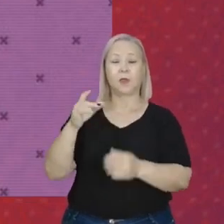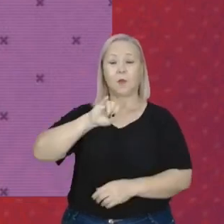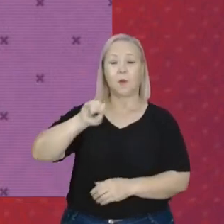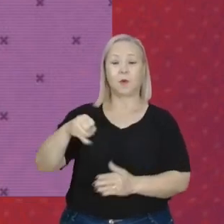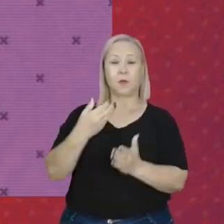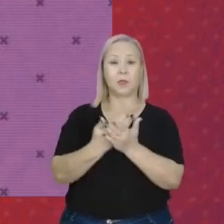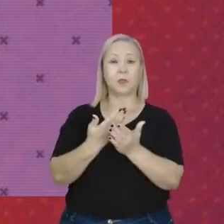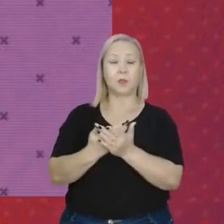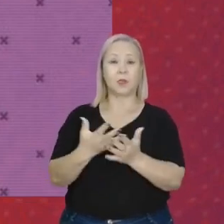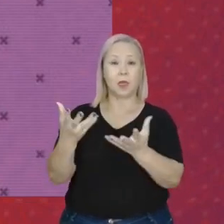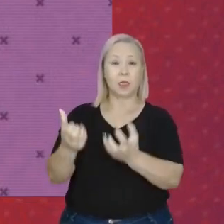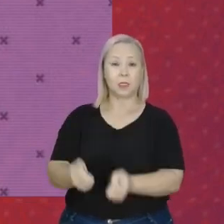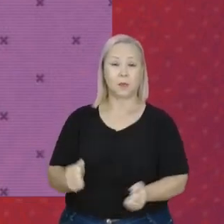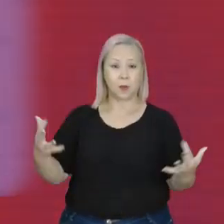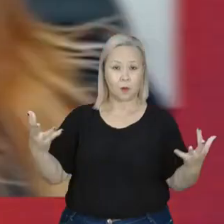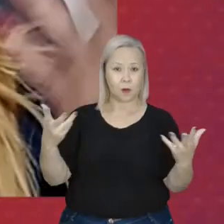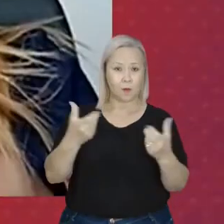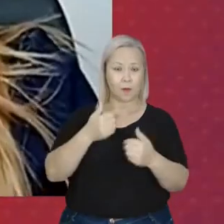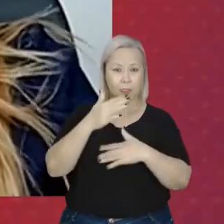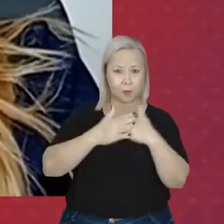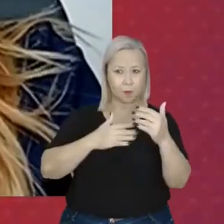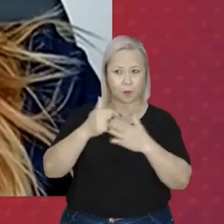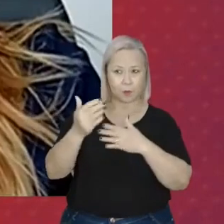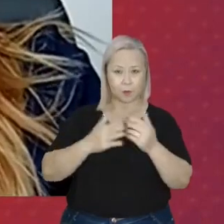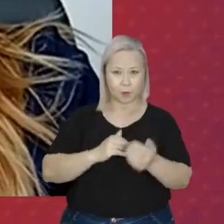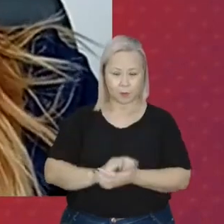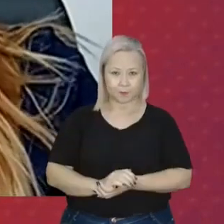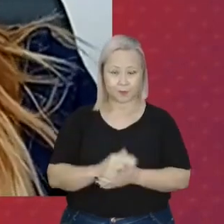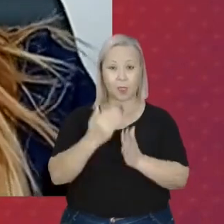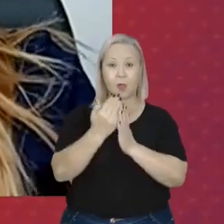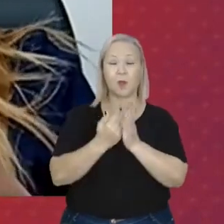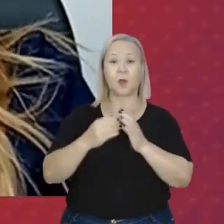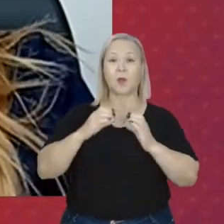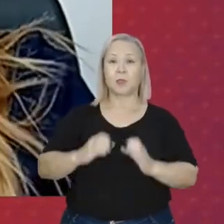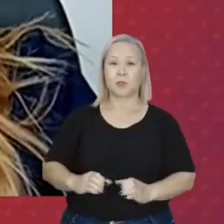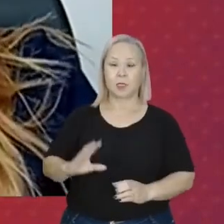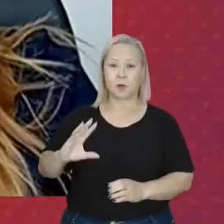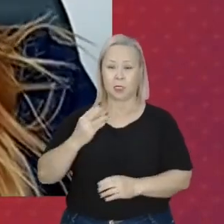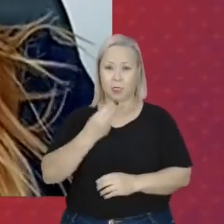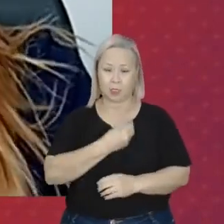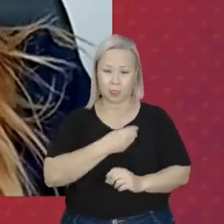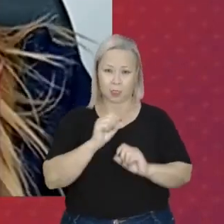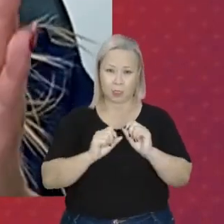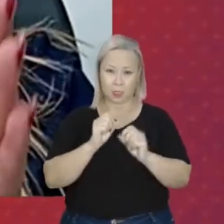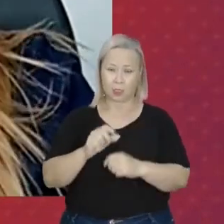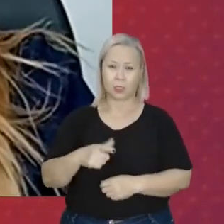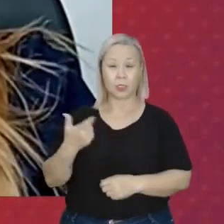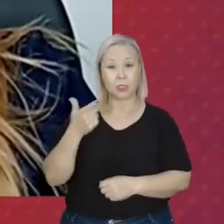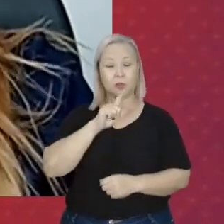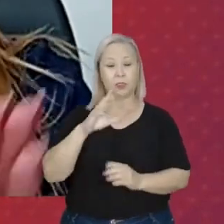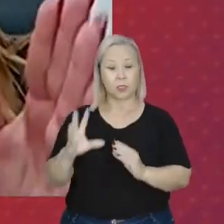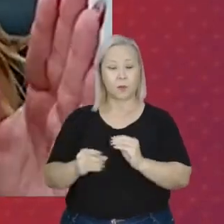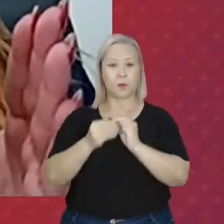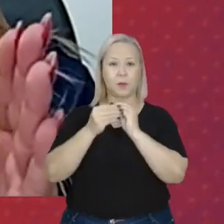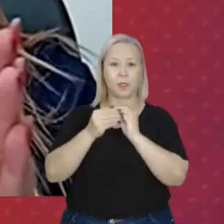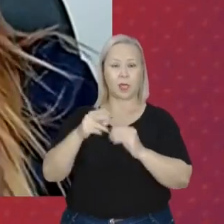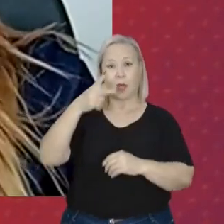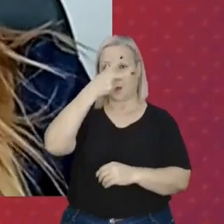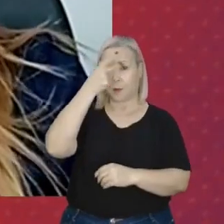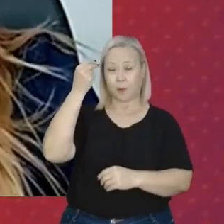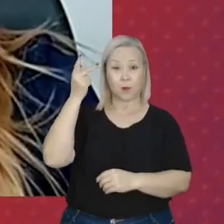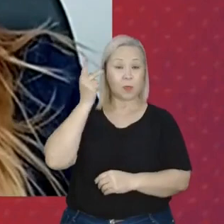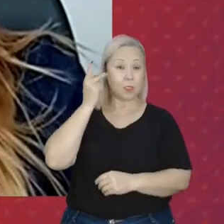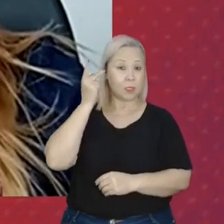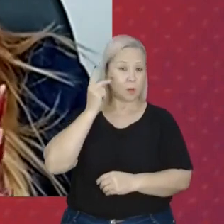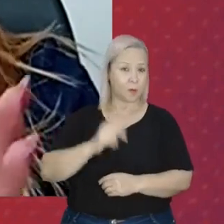receber qualificação profissional. O programa Transcidadania, gente, foi um programa que a gente conseguiu implementar na Prefeitura de São Paulo e que